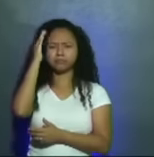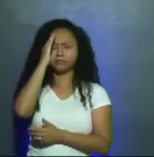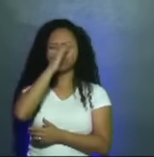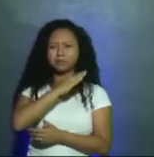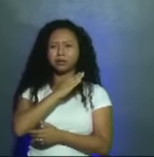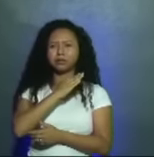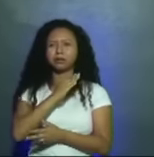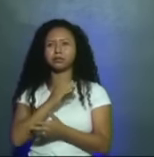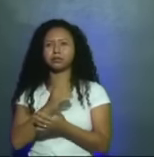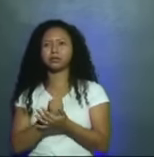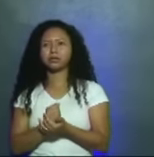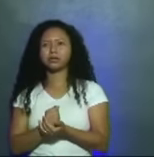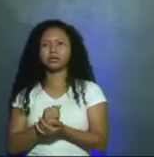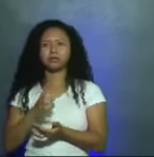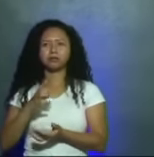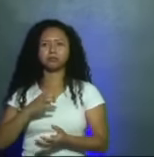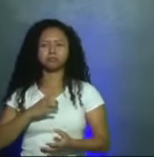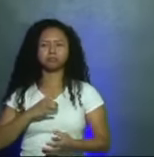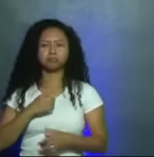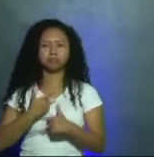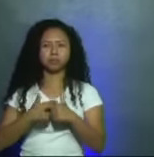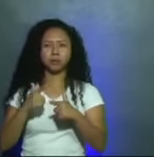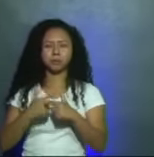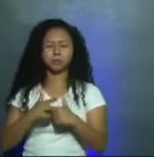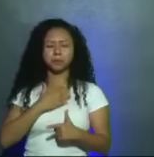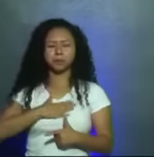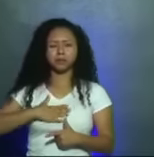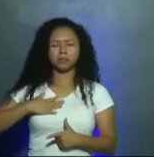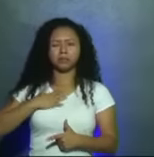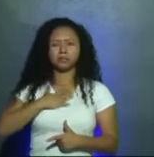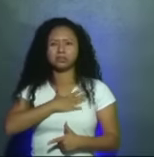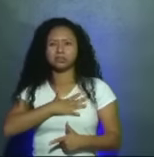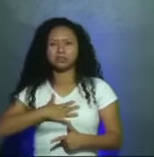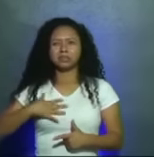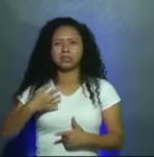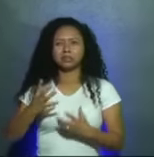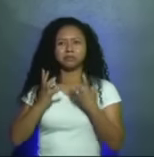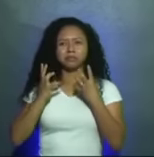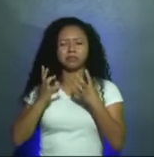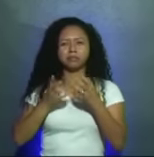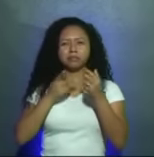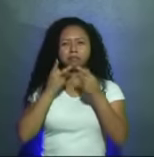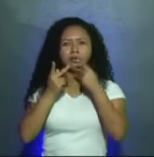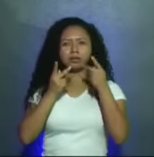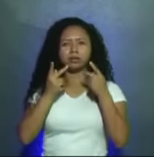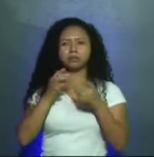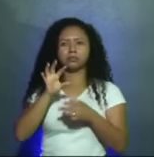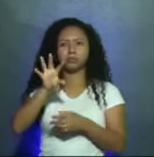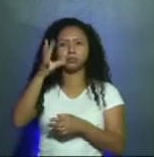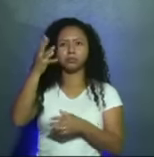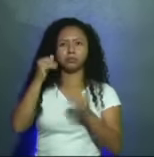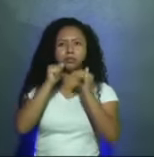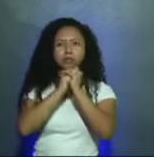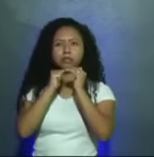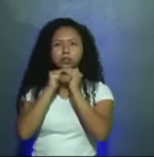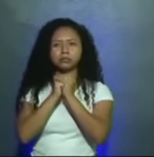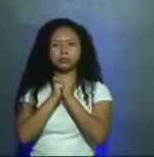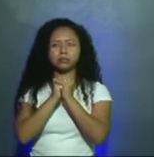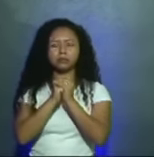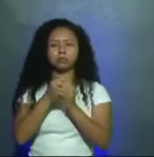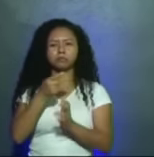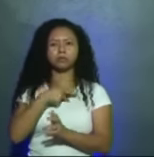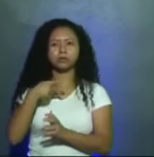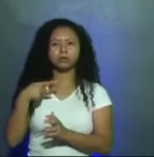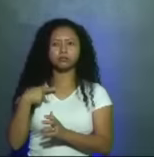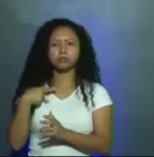mesmo, né? Um problema no peito. Então, eu quero dizer que no momento da oração, né? Que o pastor orou em